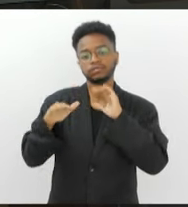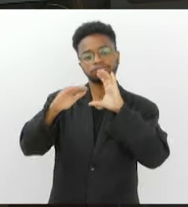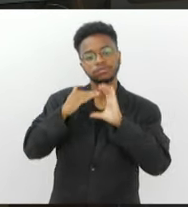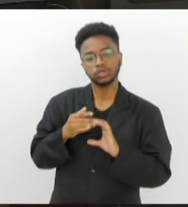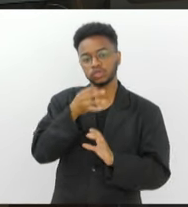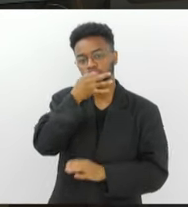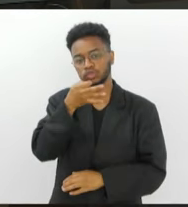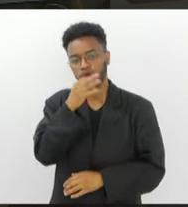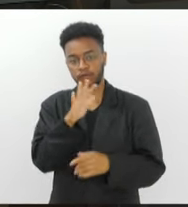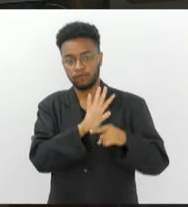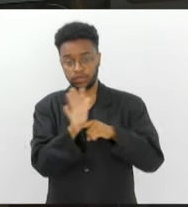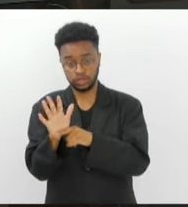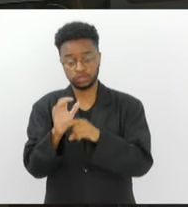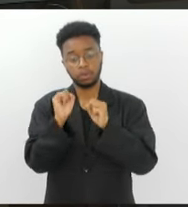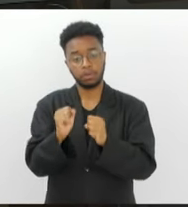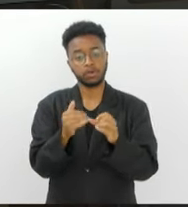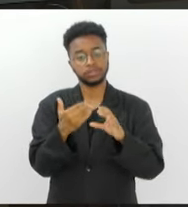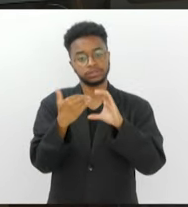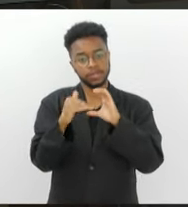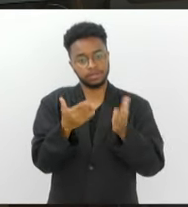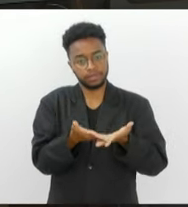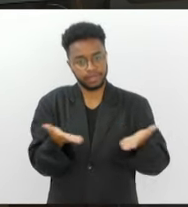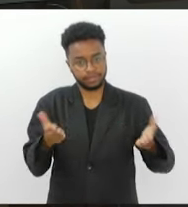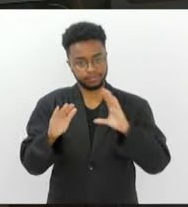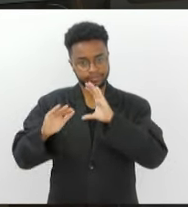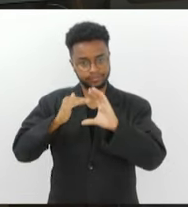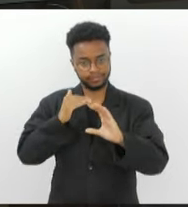ou vídeos aí da sua cidade, é só acessar nosso e-mail